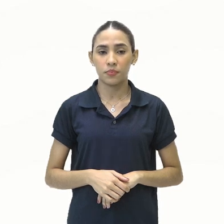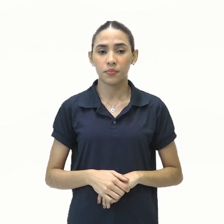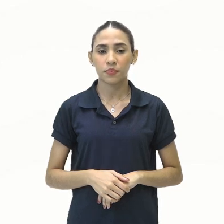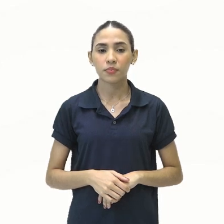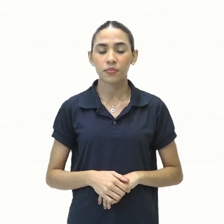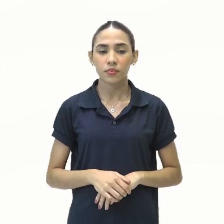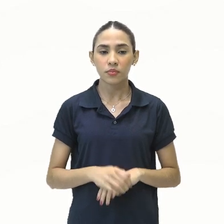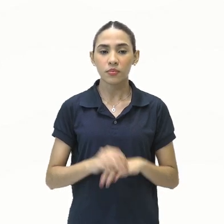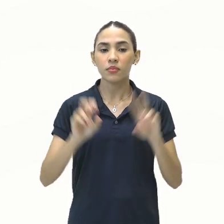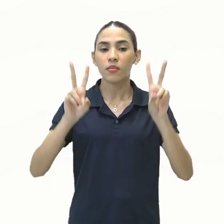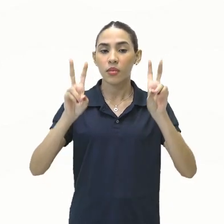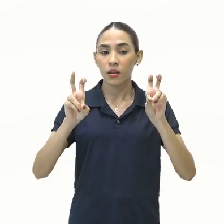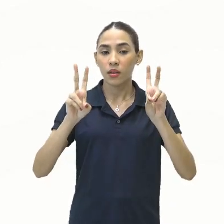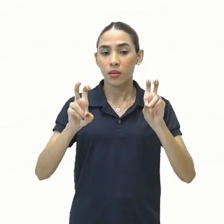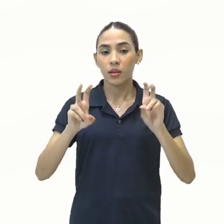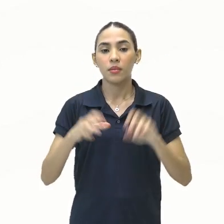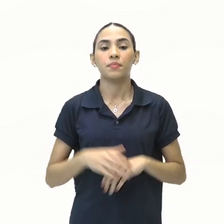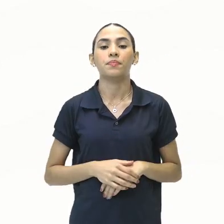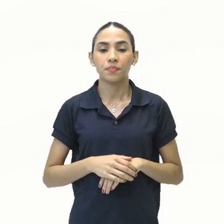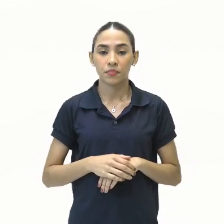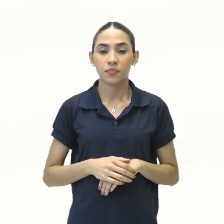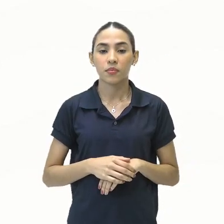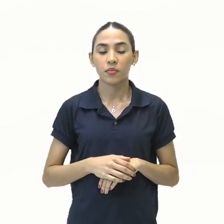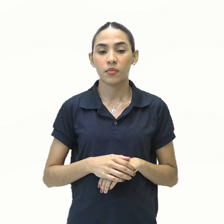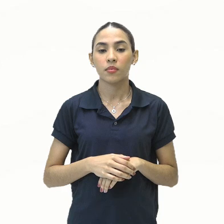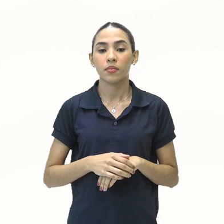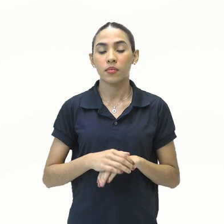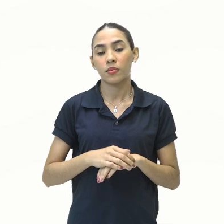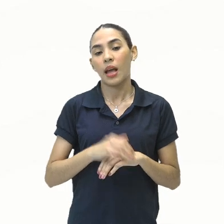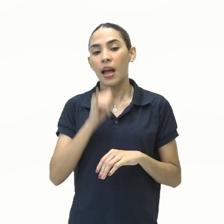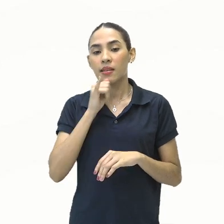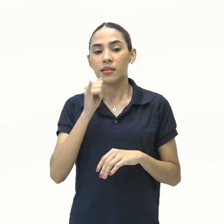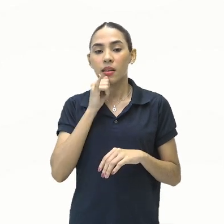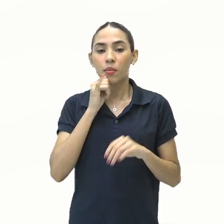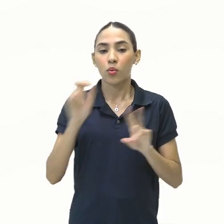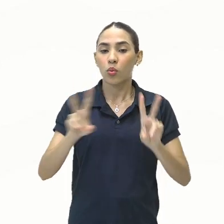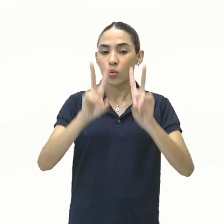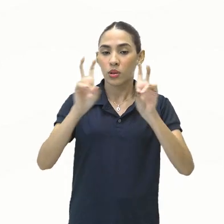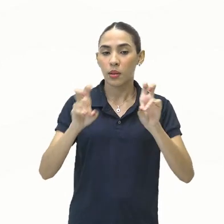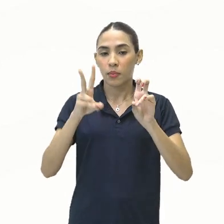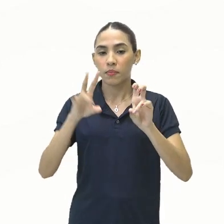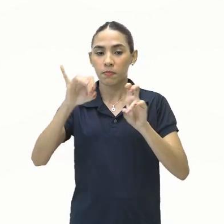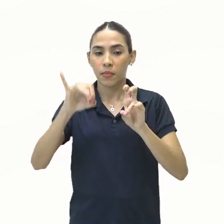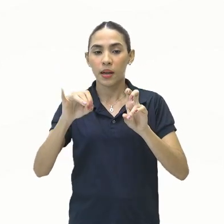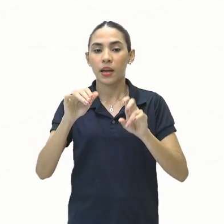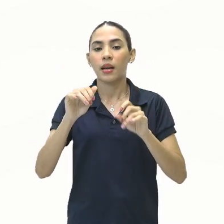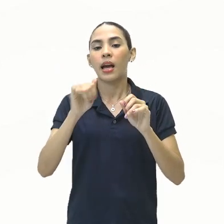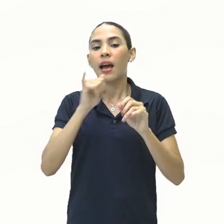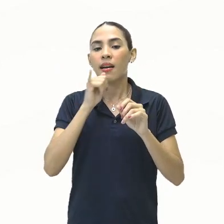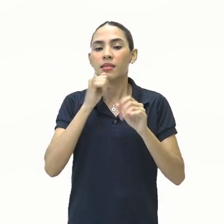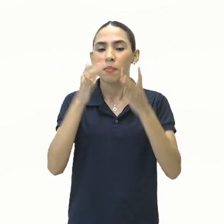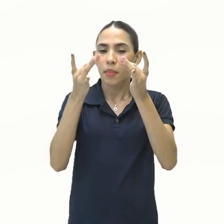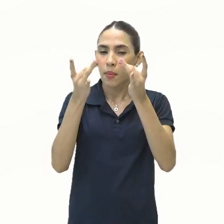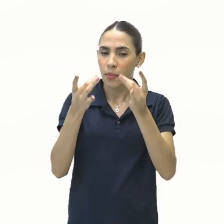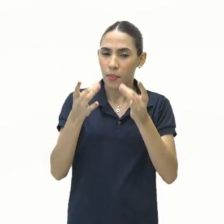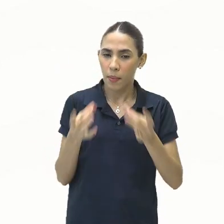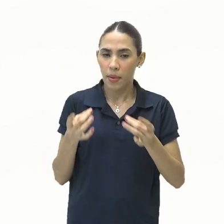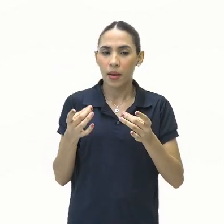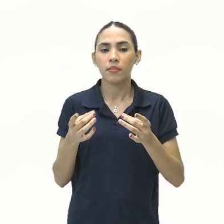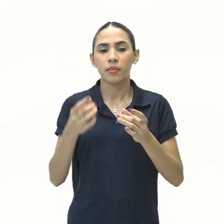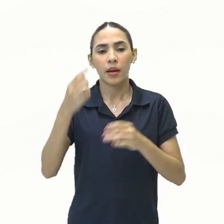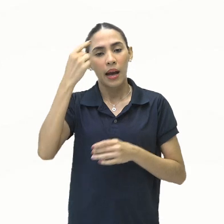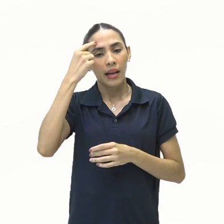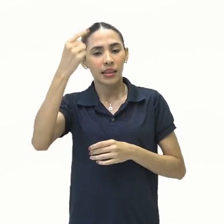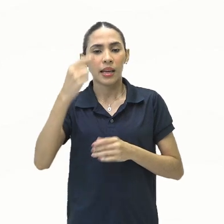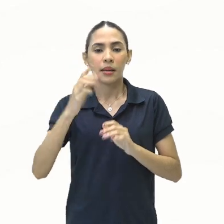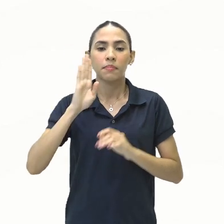chamamos de tema o assunto a ser abordado. Ele dará as diretrizes do texto ao expor a